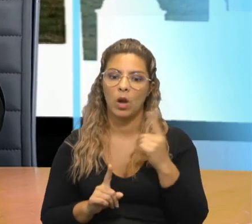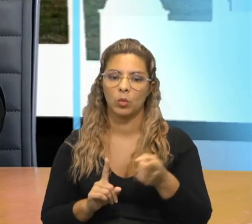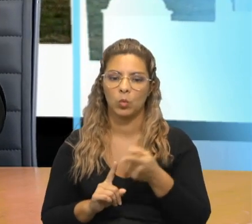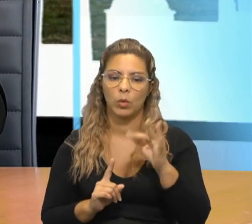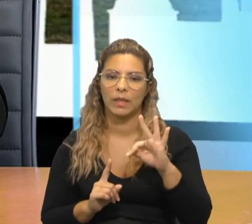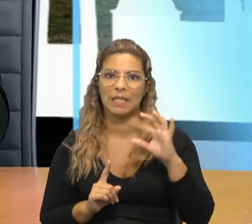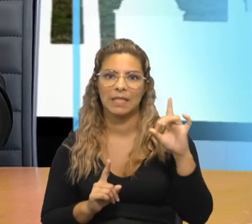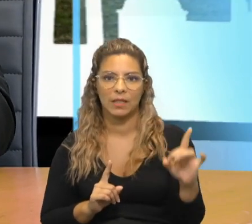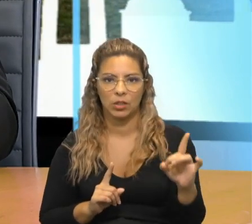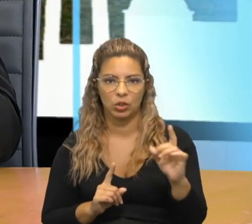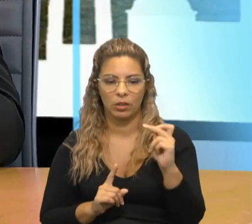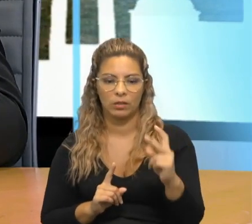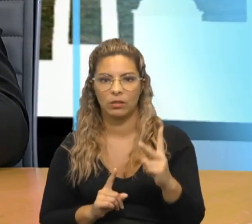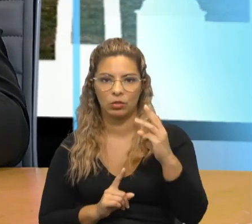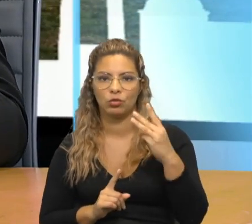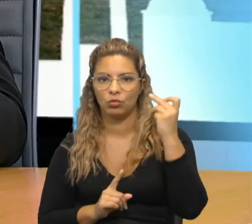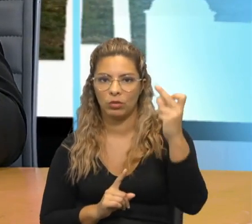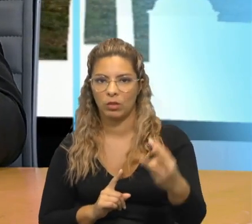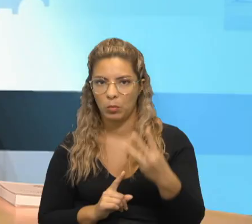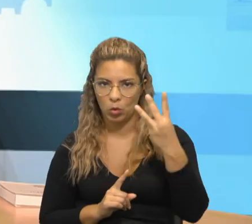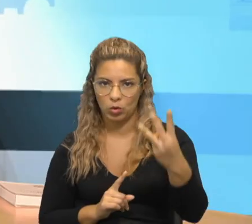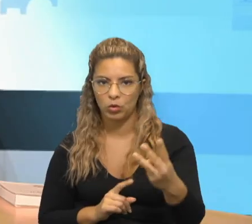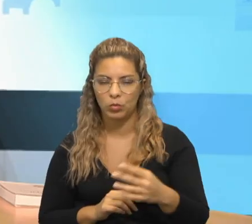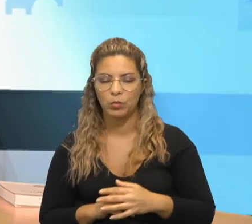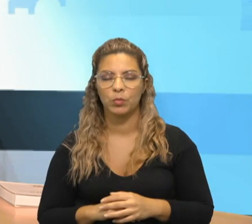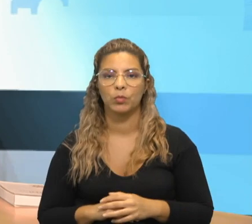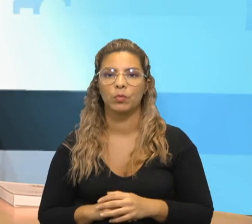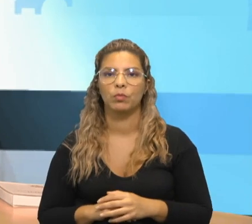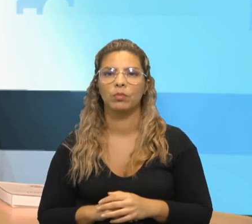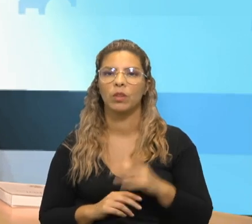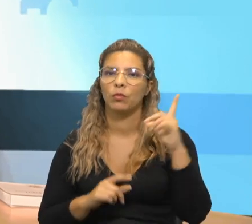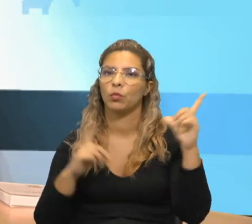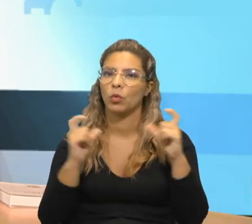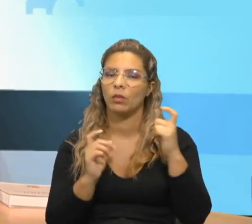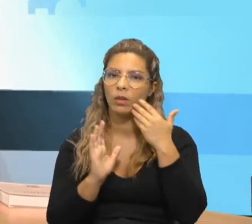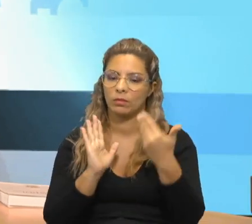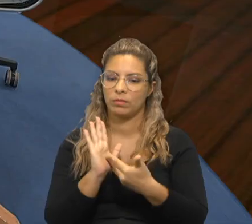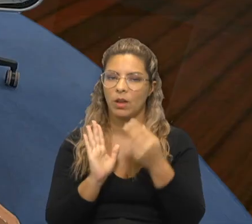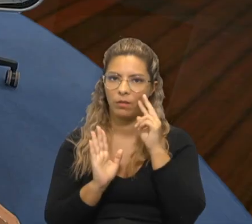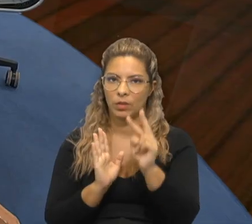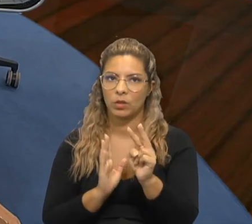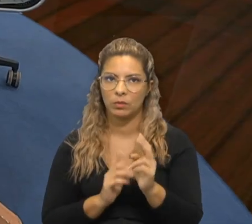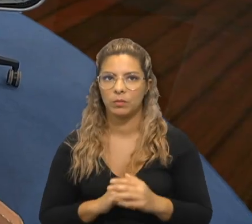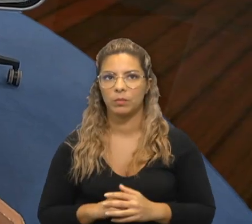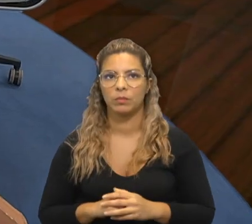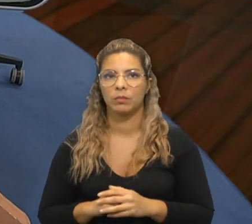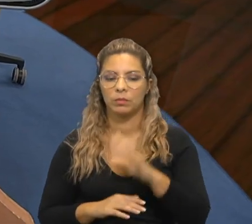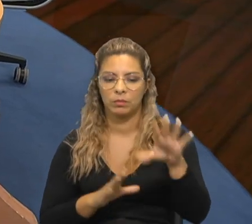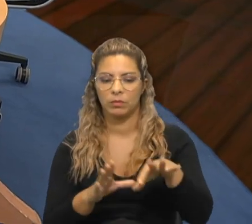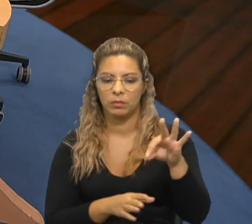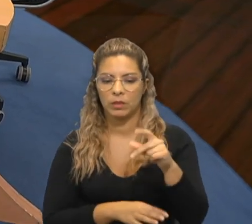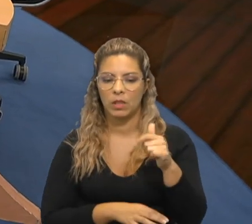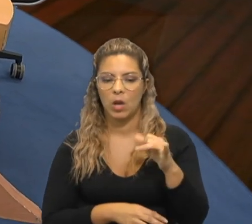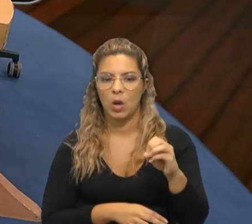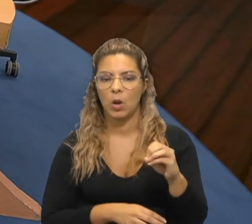1946, 3 anos depois. E o Padre Tiago Melo trouxe aqui uma fotografia precisamente que mostra essa presença do fundador, Tiago Alberione,